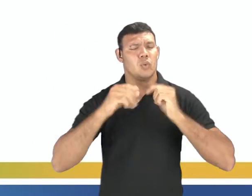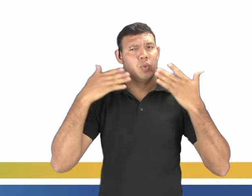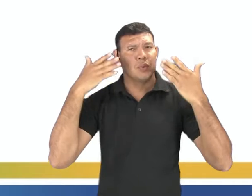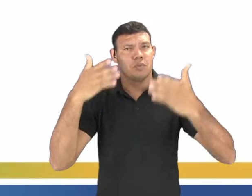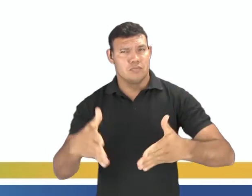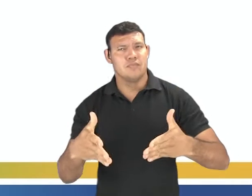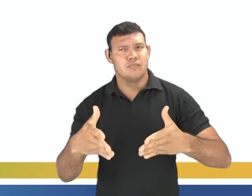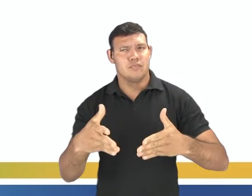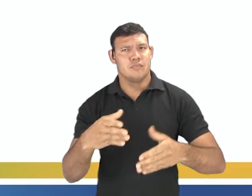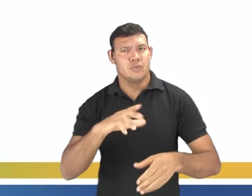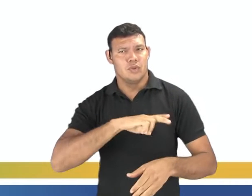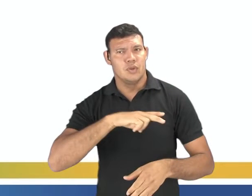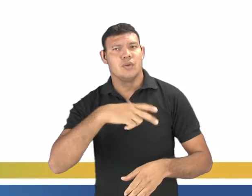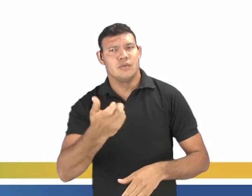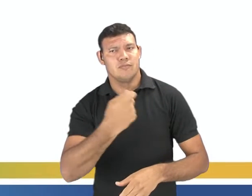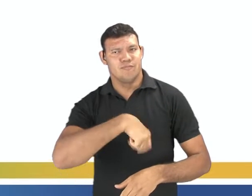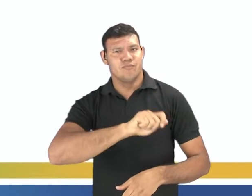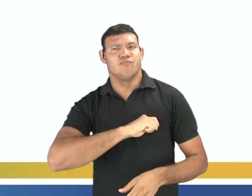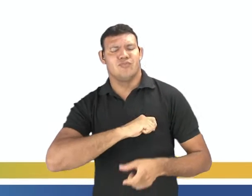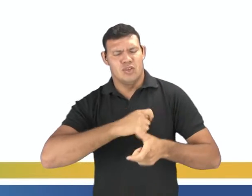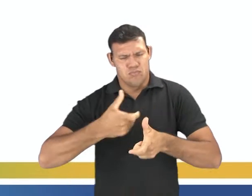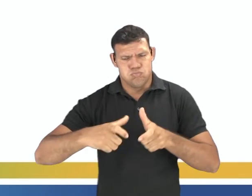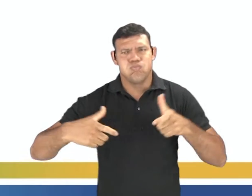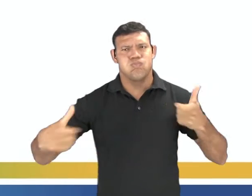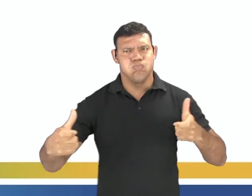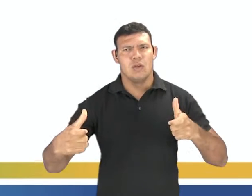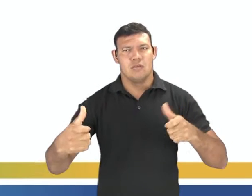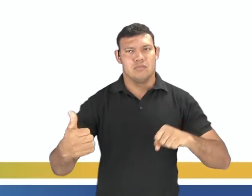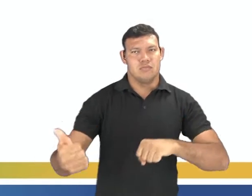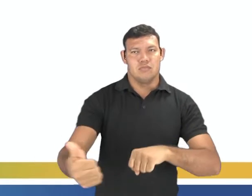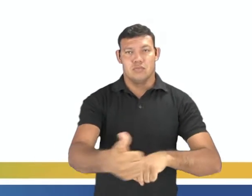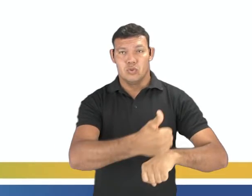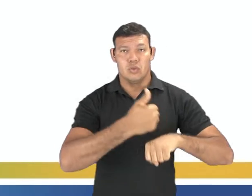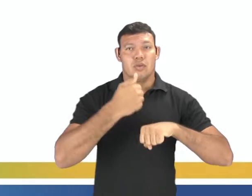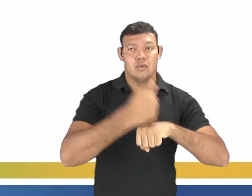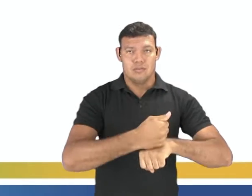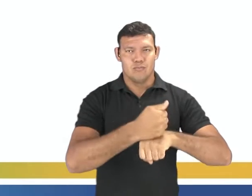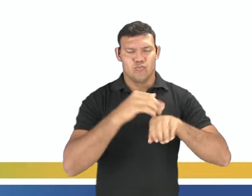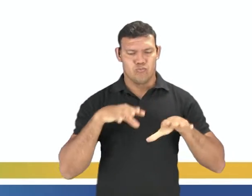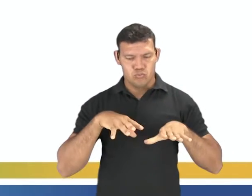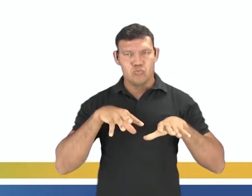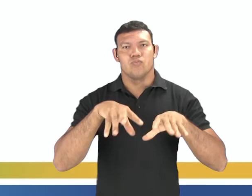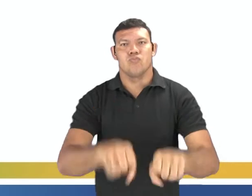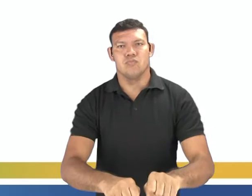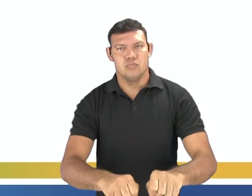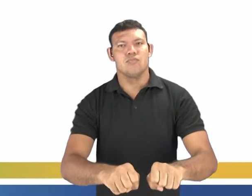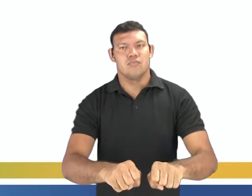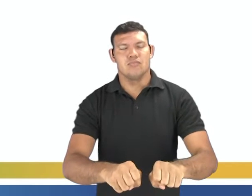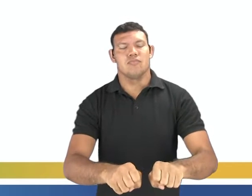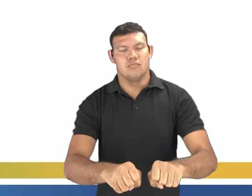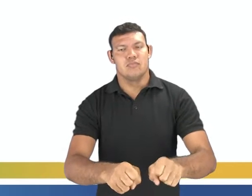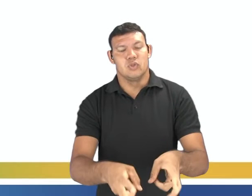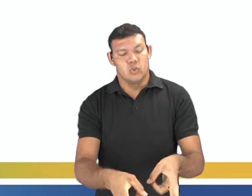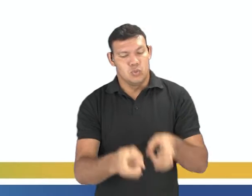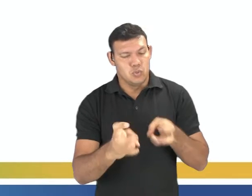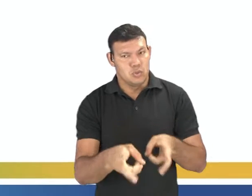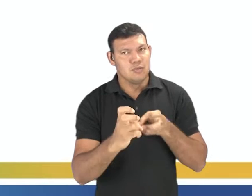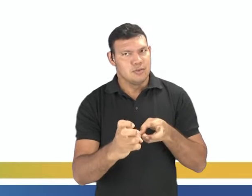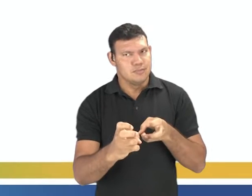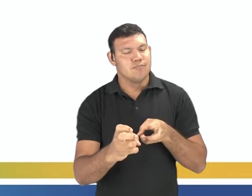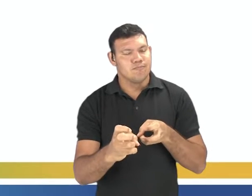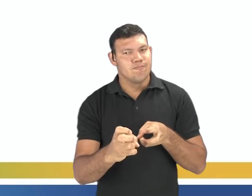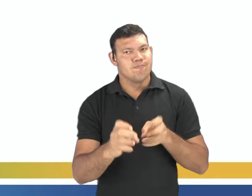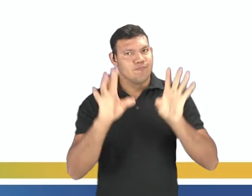foram detentores das maiores áreas colonizadas sob a forma de exploração. Mas um detalhe é bom a gente ficar